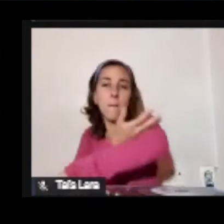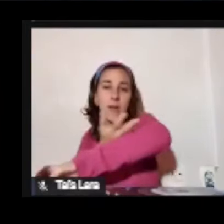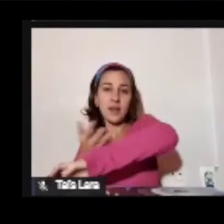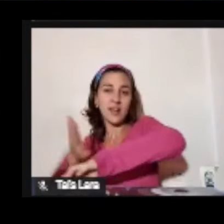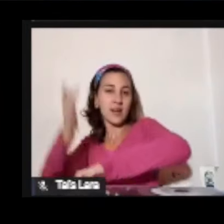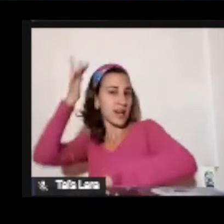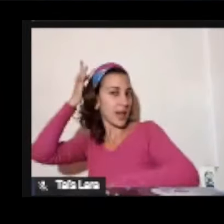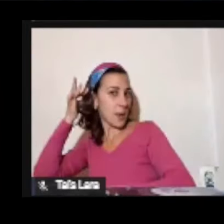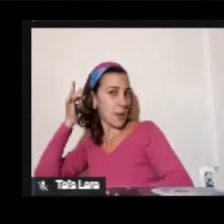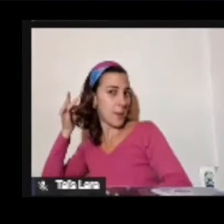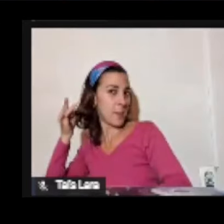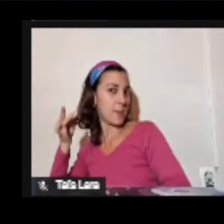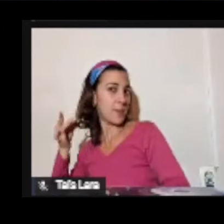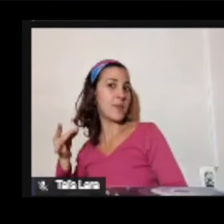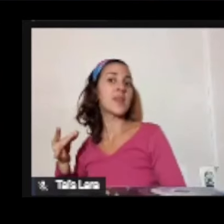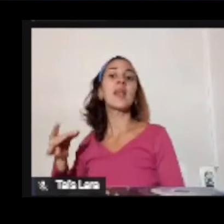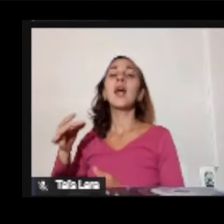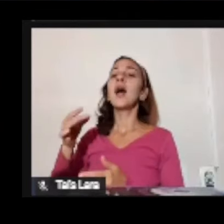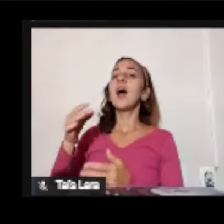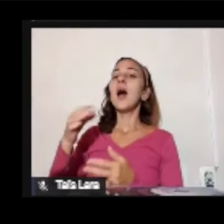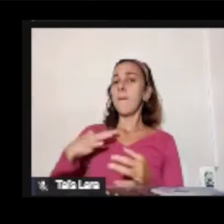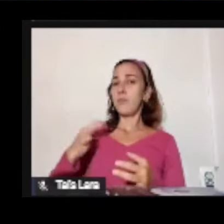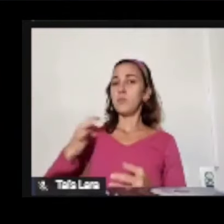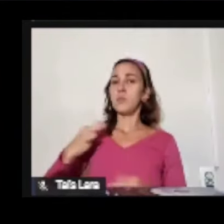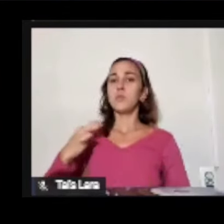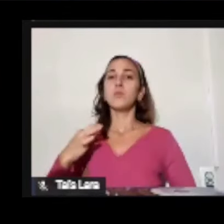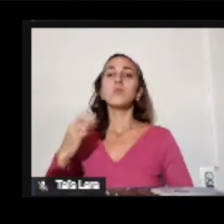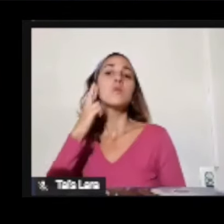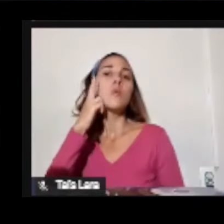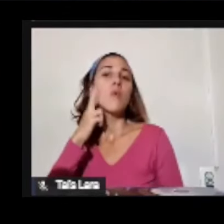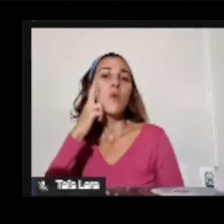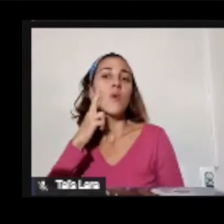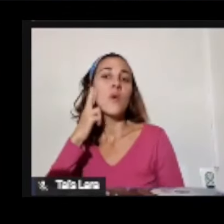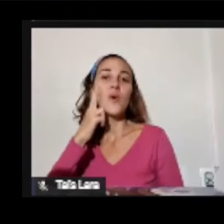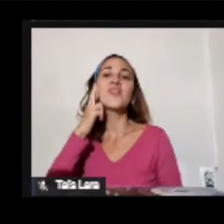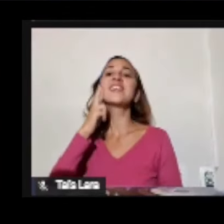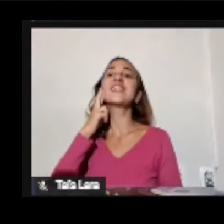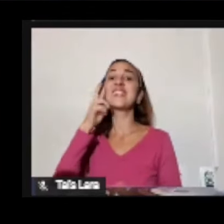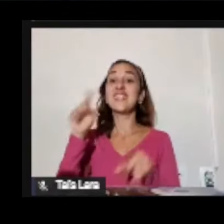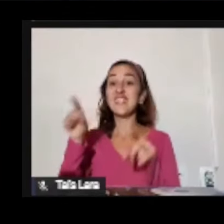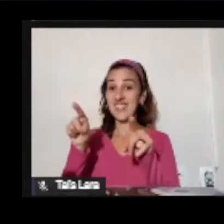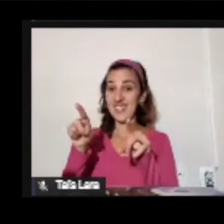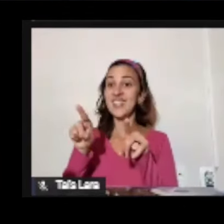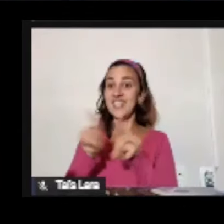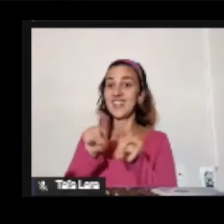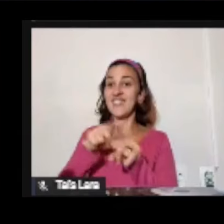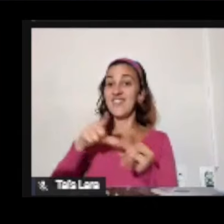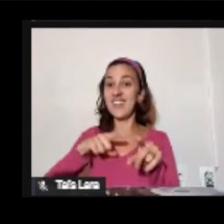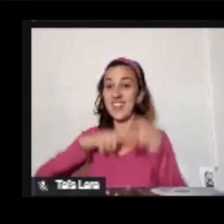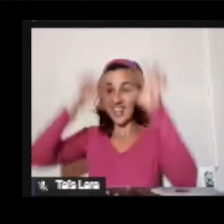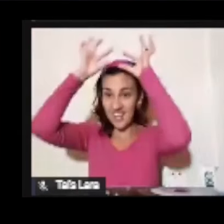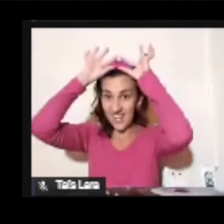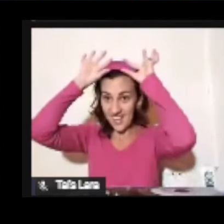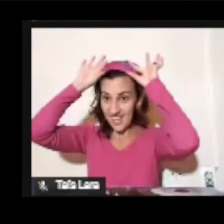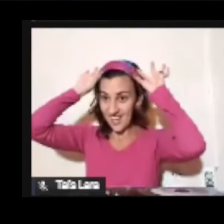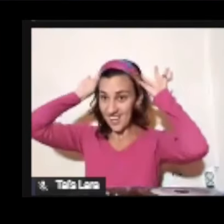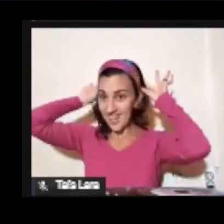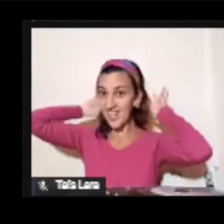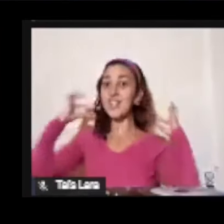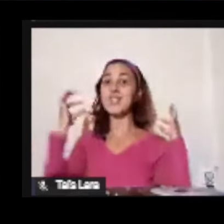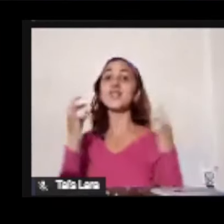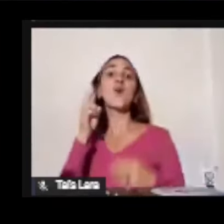de manga comprida e usa um lenço também. Preso atrás, também na cor rosa e azul. Ela também